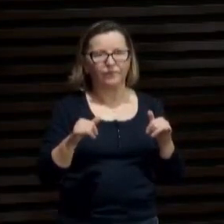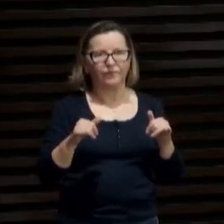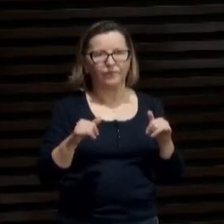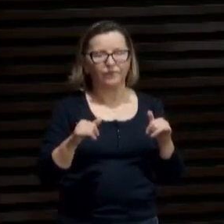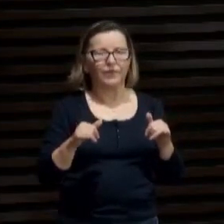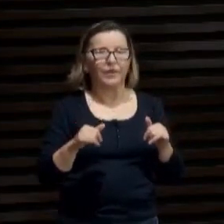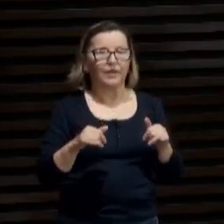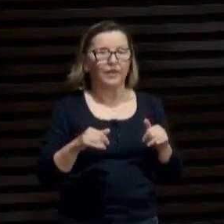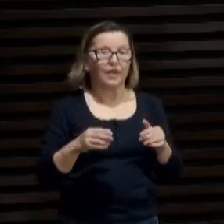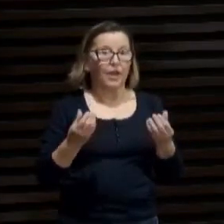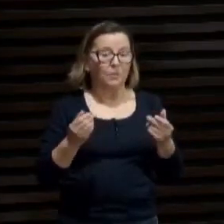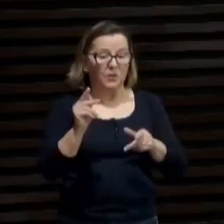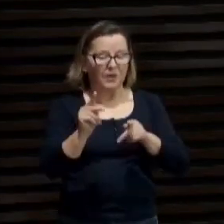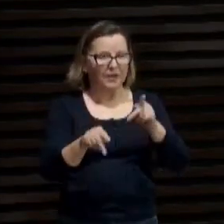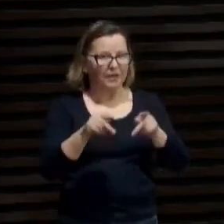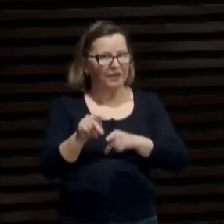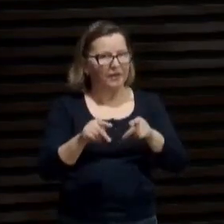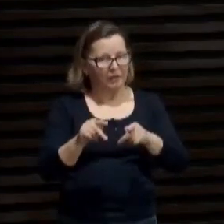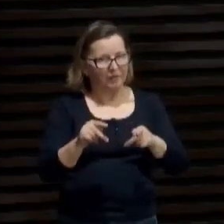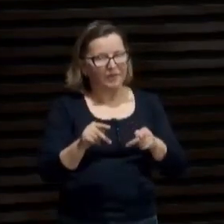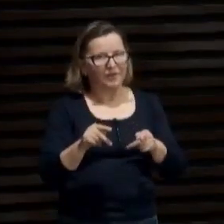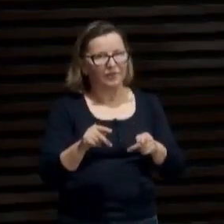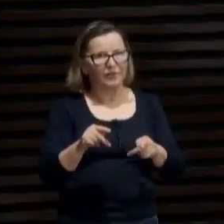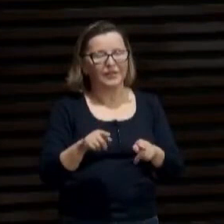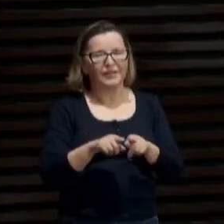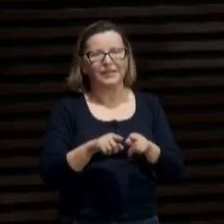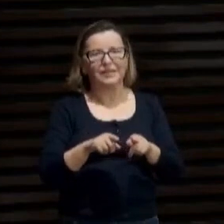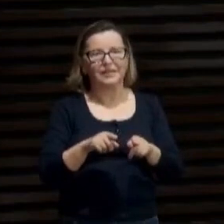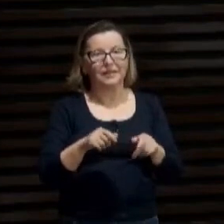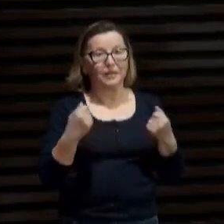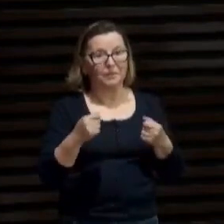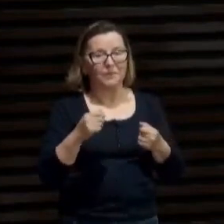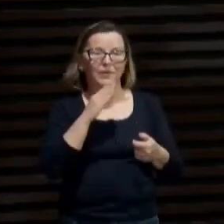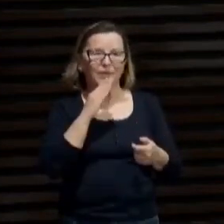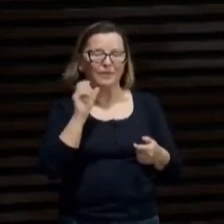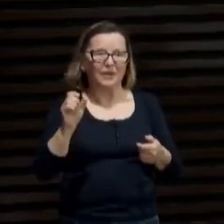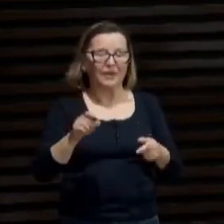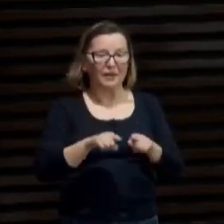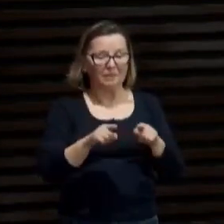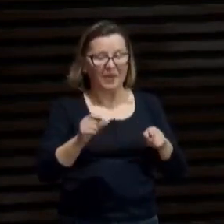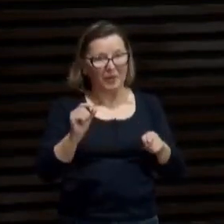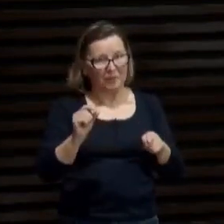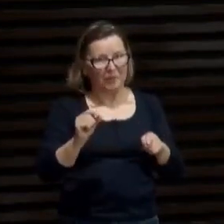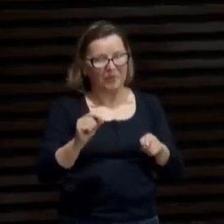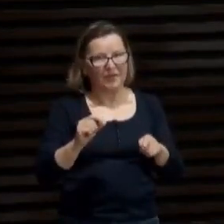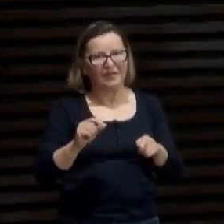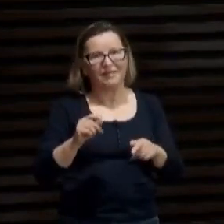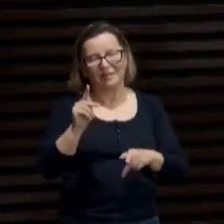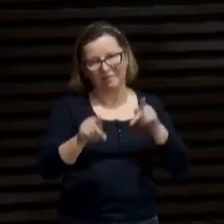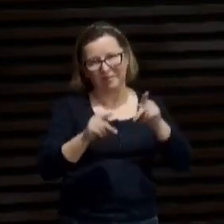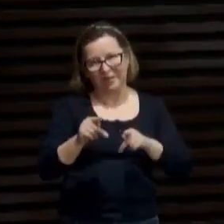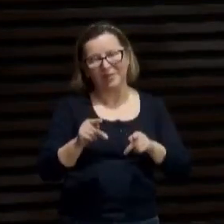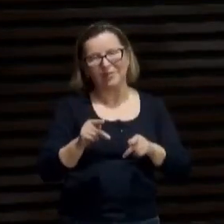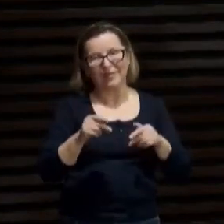são poucos. Rogai, pois, ao Senhor da seara que mande trabalhadores para a sua seara. Ide, eis que eu